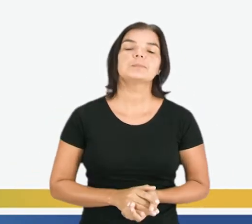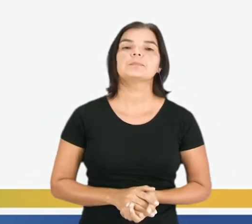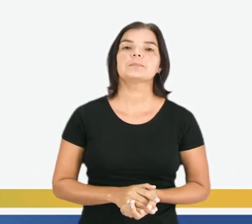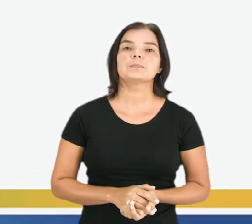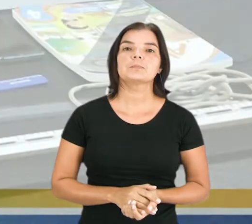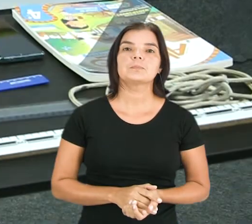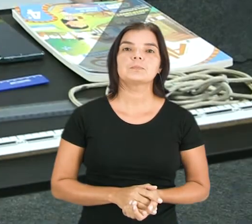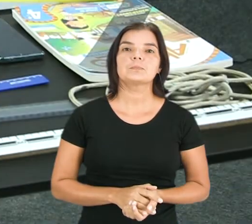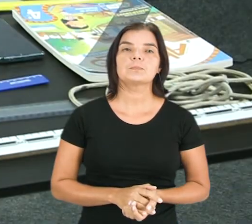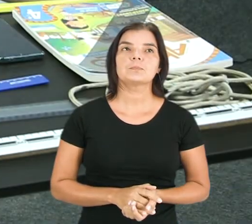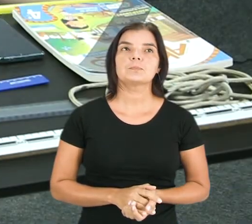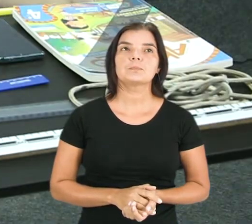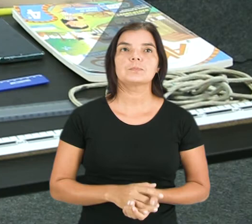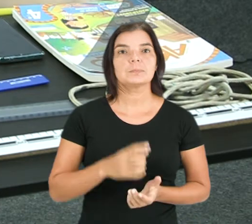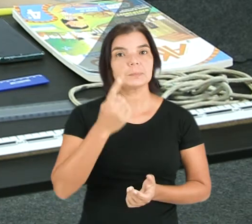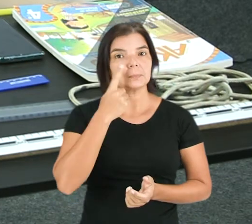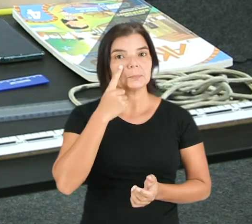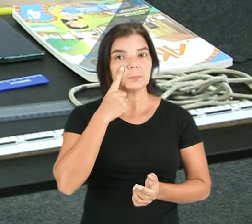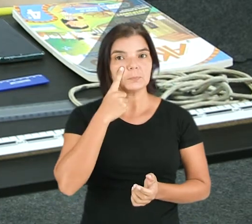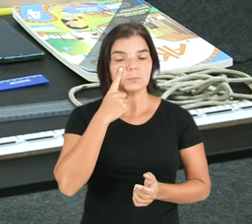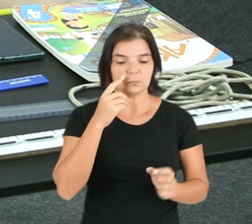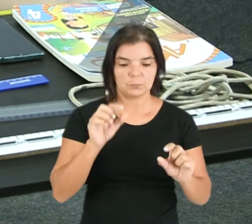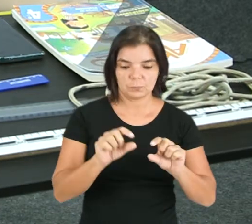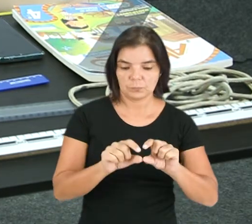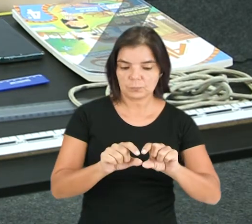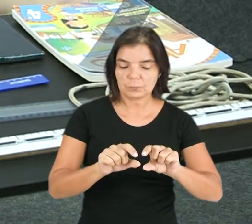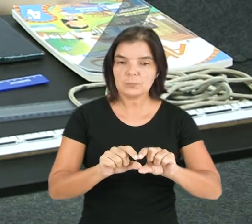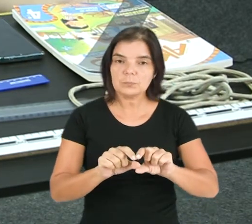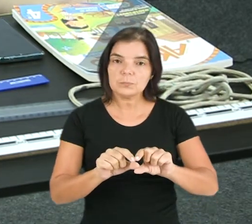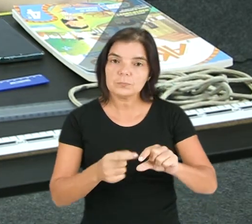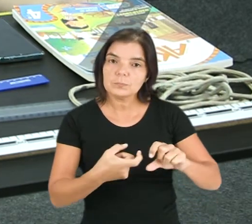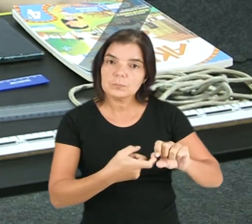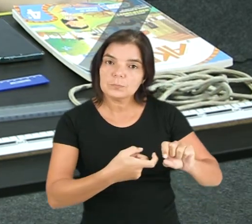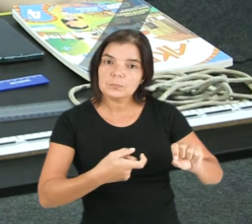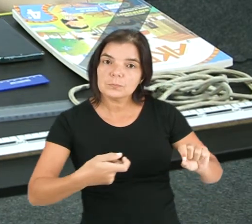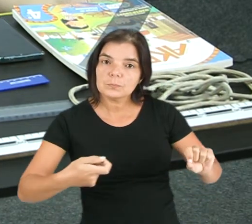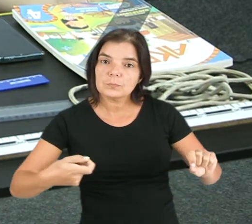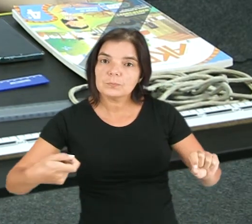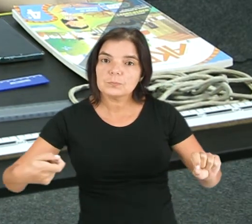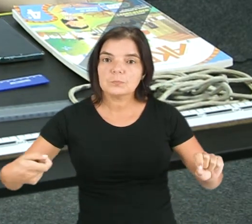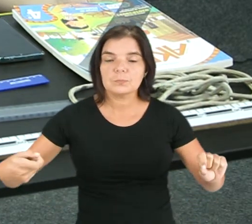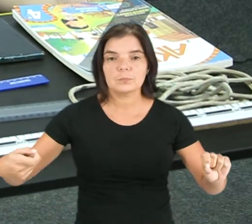comigo. A gente poderia medir aqui, ó, vem daqui, aqui,